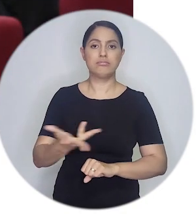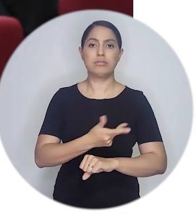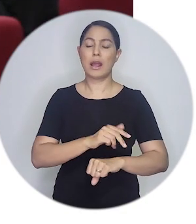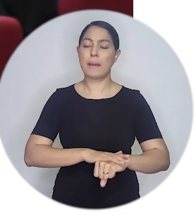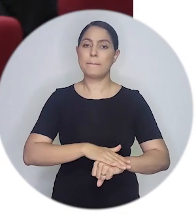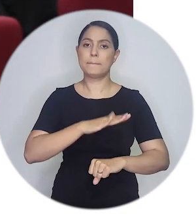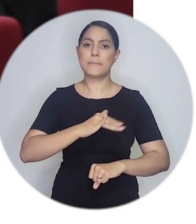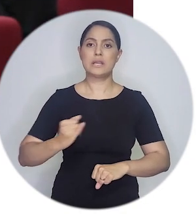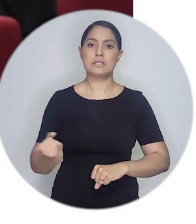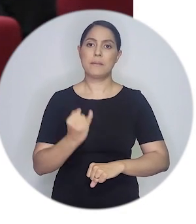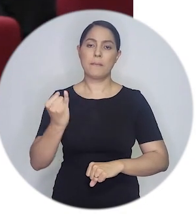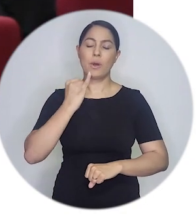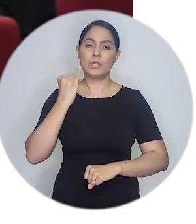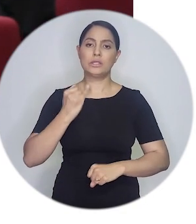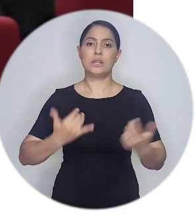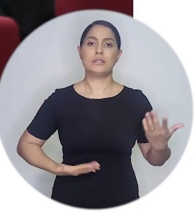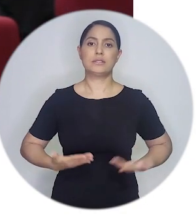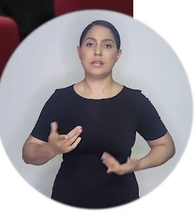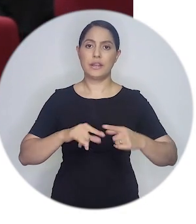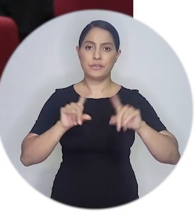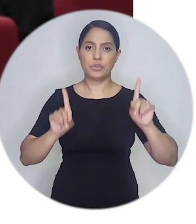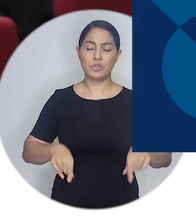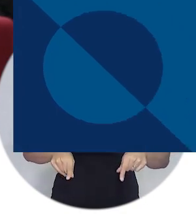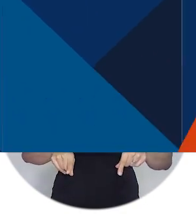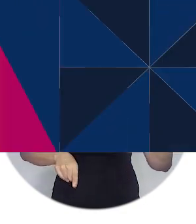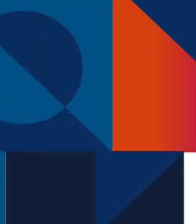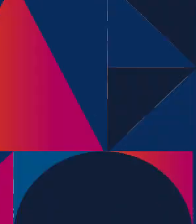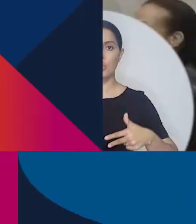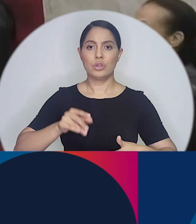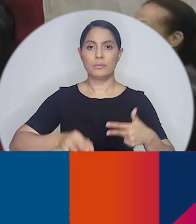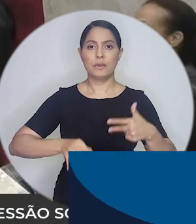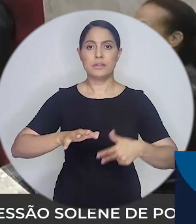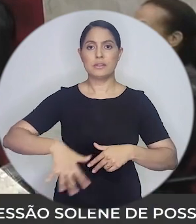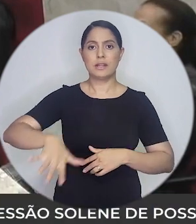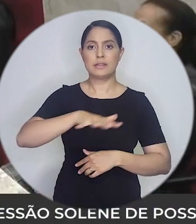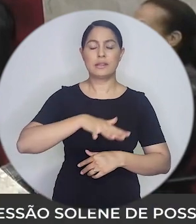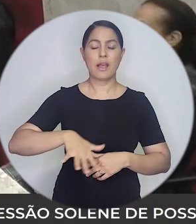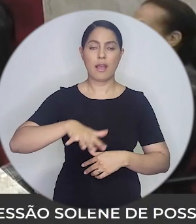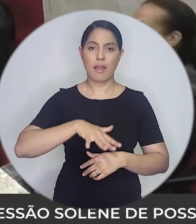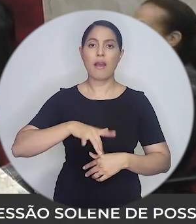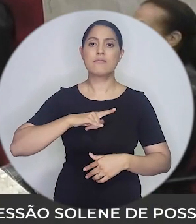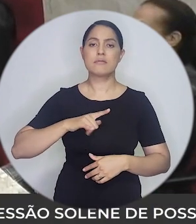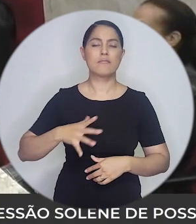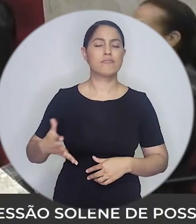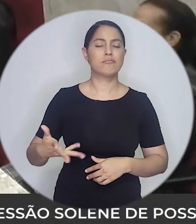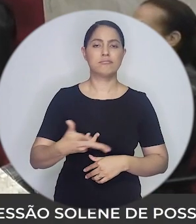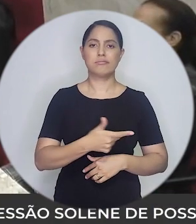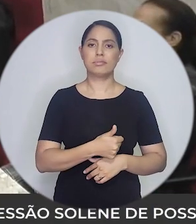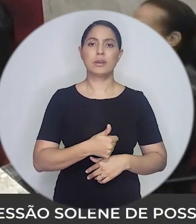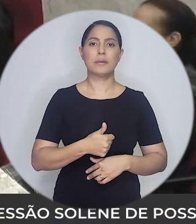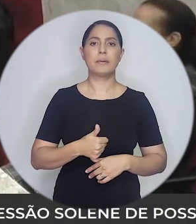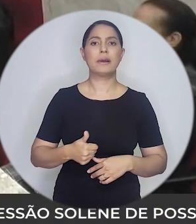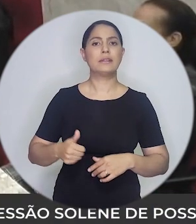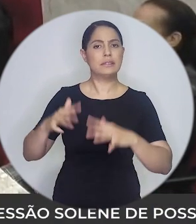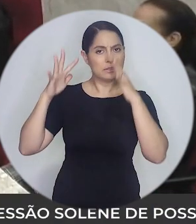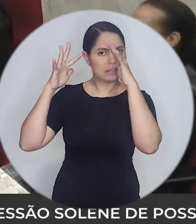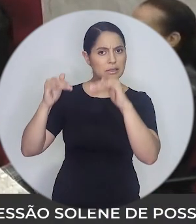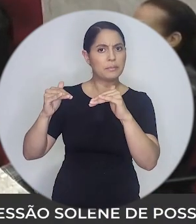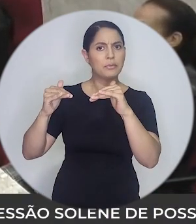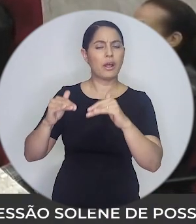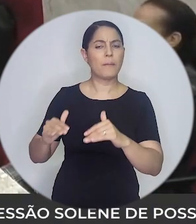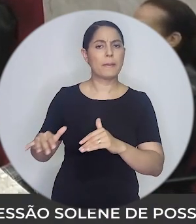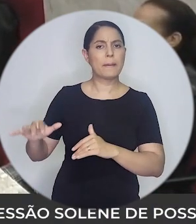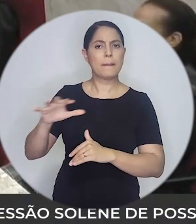reconhecidamente eficiente, fruto do trabalho coletivo de servidores e magistrados federais da 4ª Região e já adotado por diversos tribunais